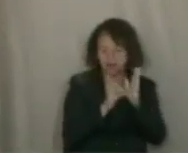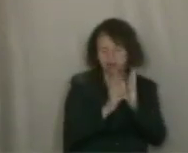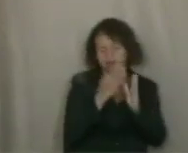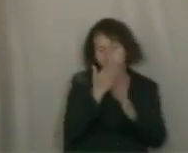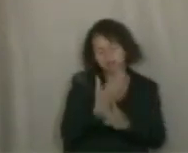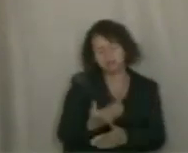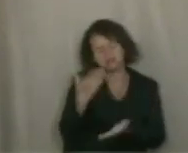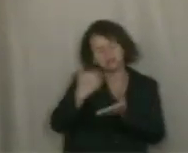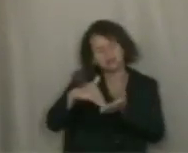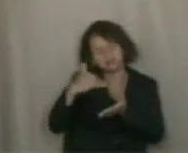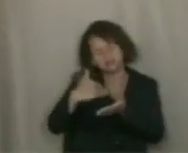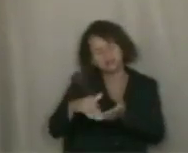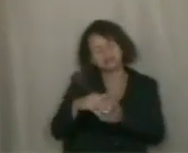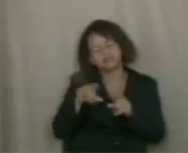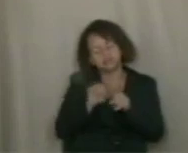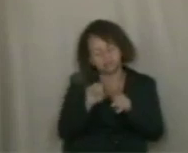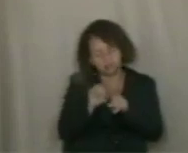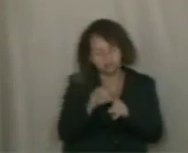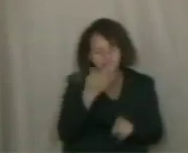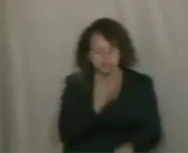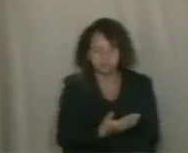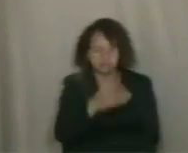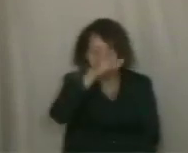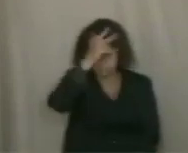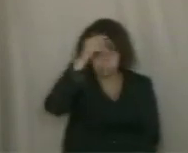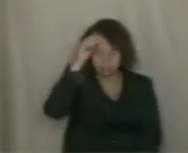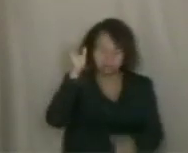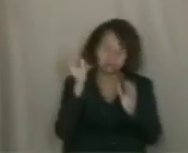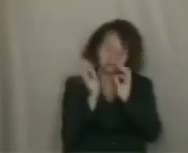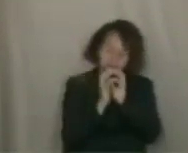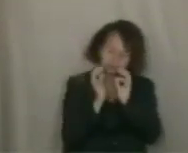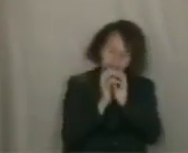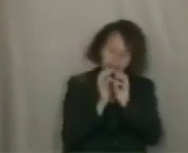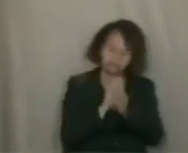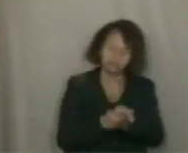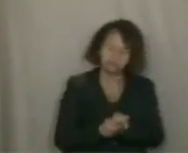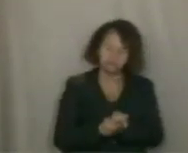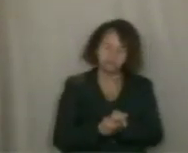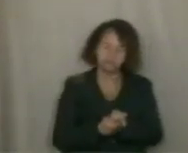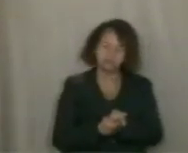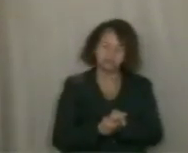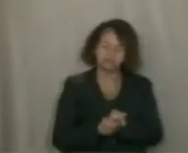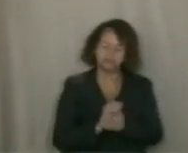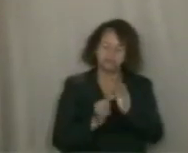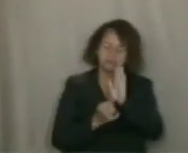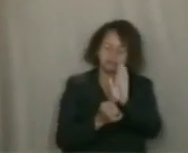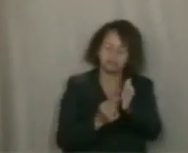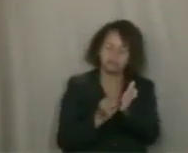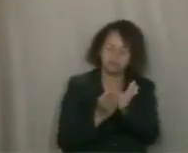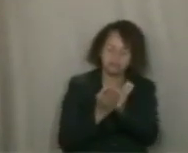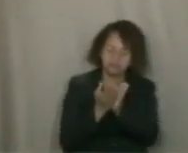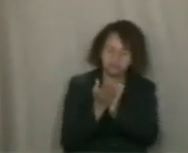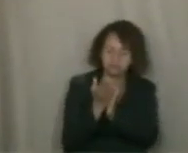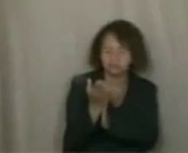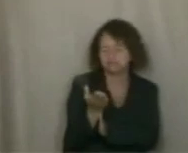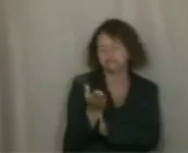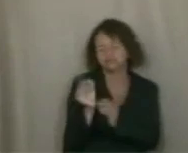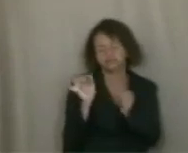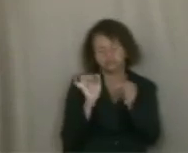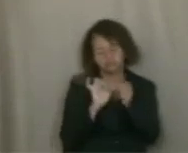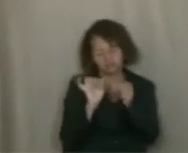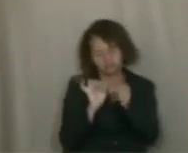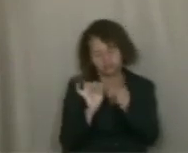à secretaria, mas faça esse apelo à prefeitura da cidade do Recife, que mostre o caminho, que